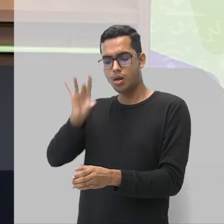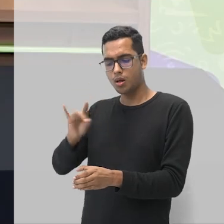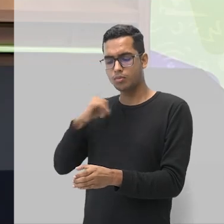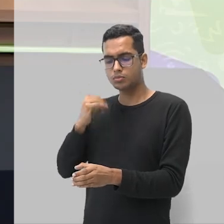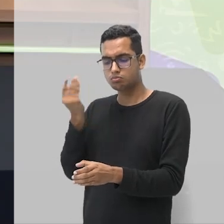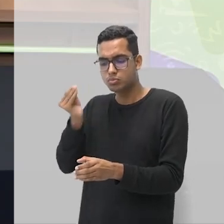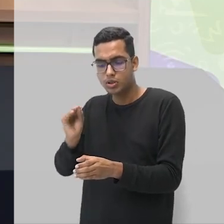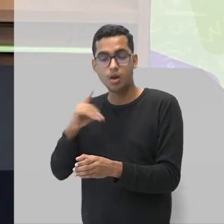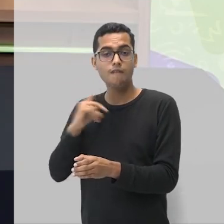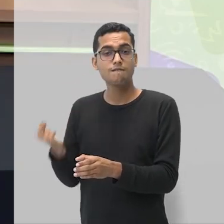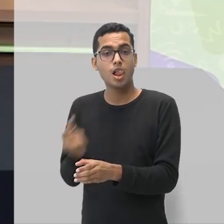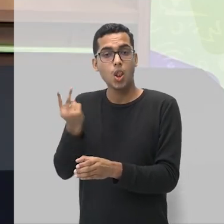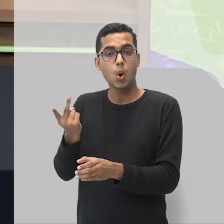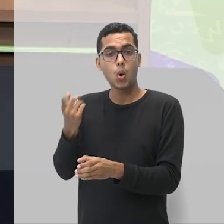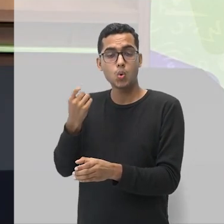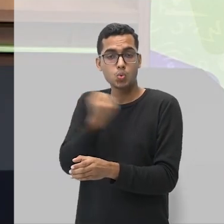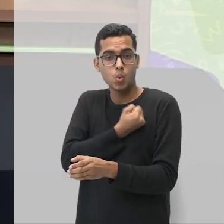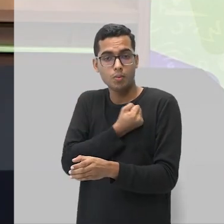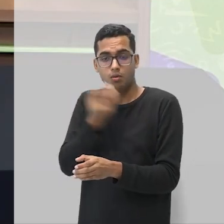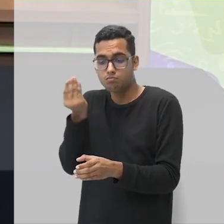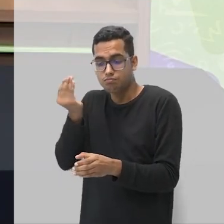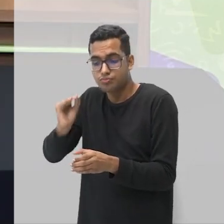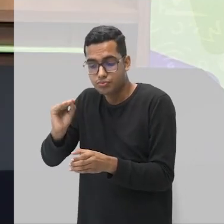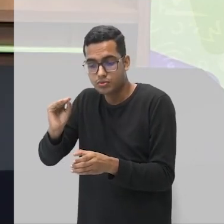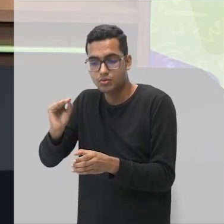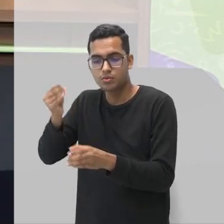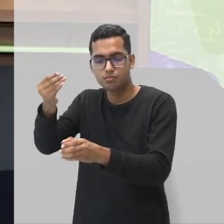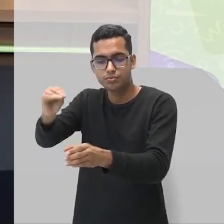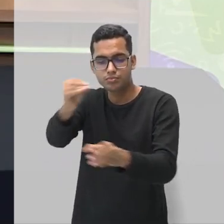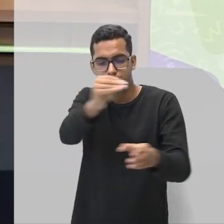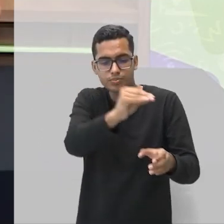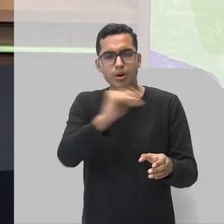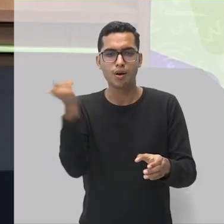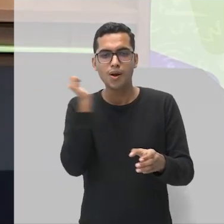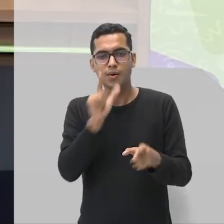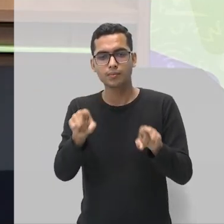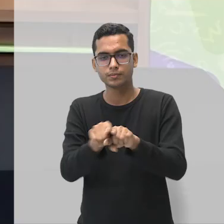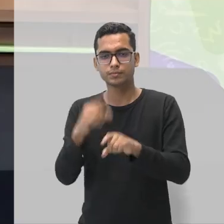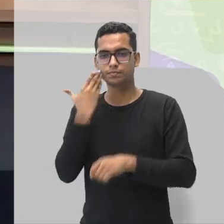Então vamos lá, fazer essa colagem.